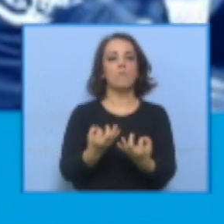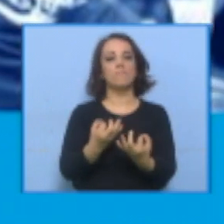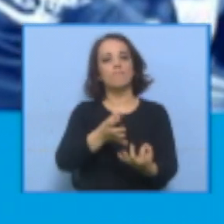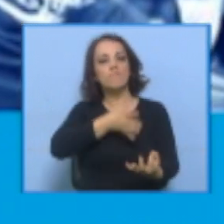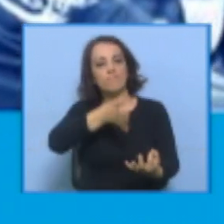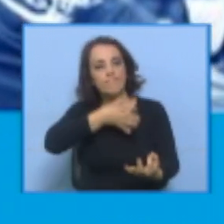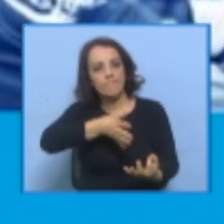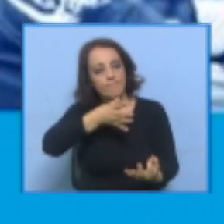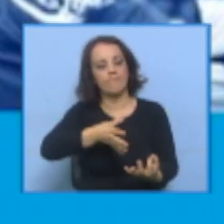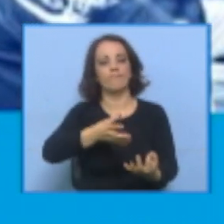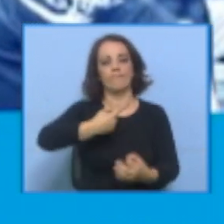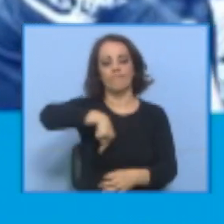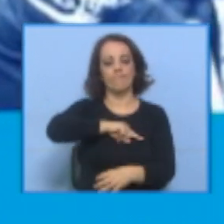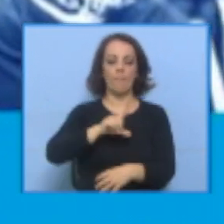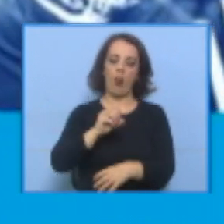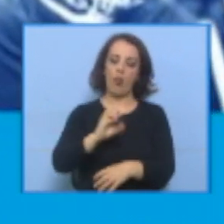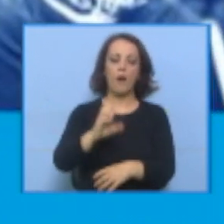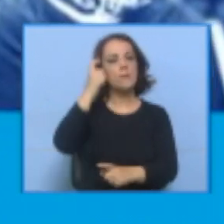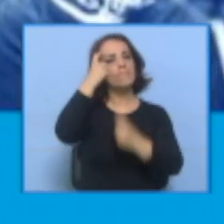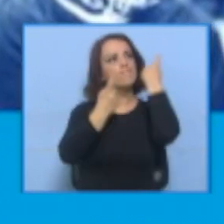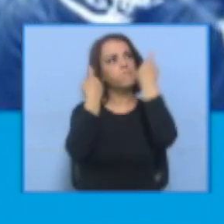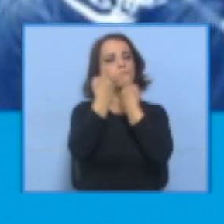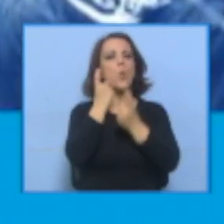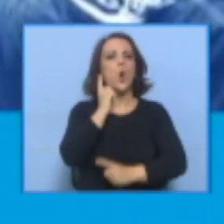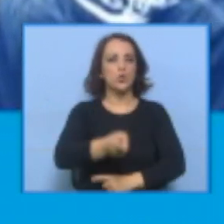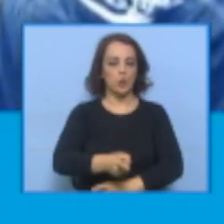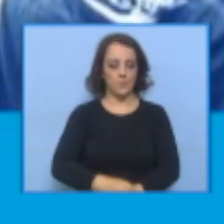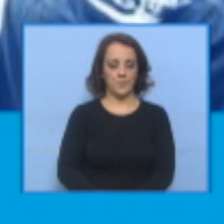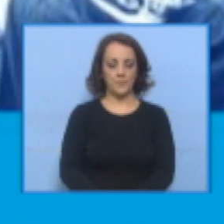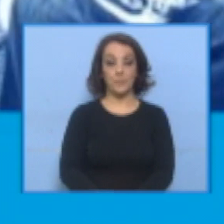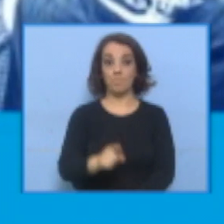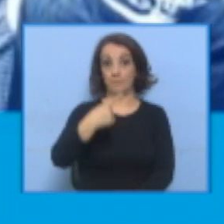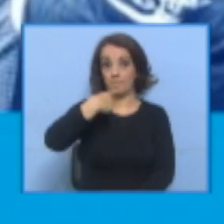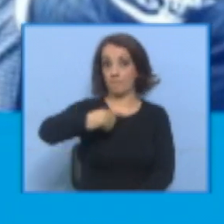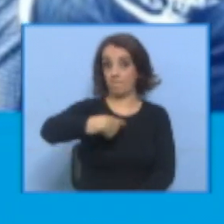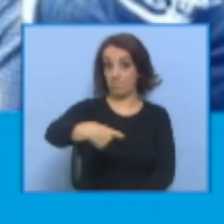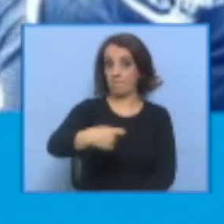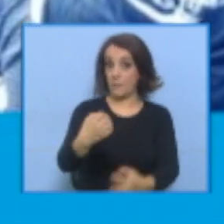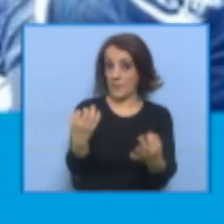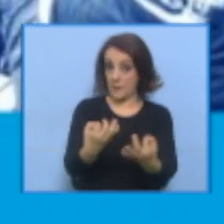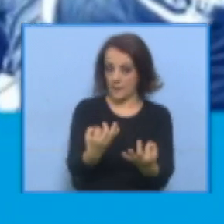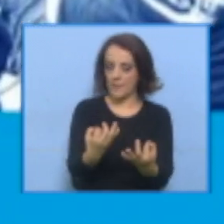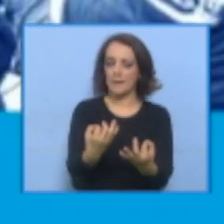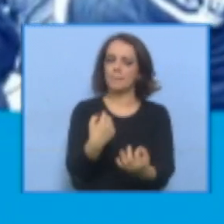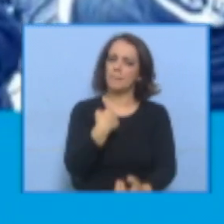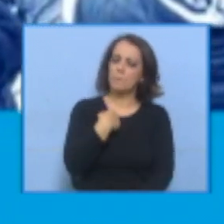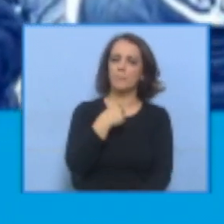o pensamento da LOC. Em relação à questão, eu diria que